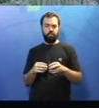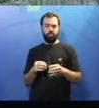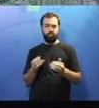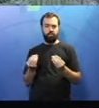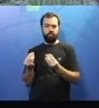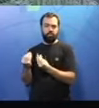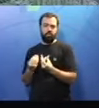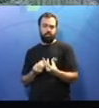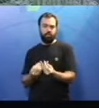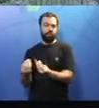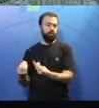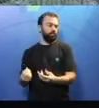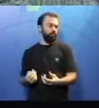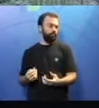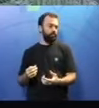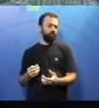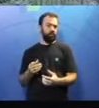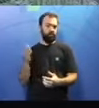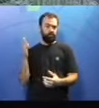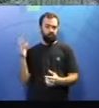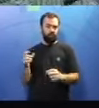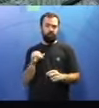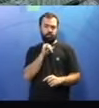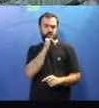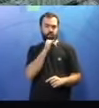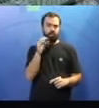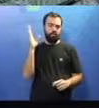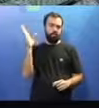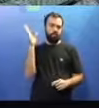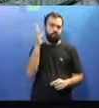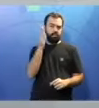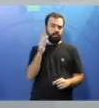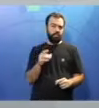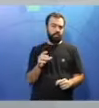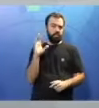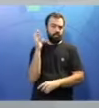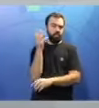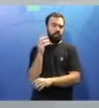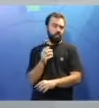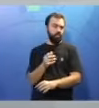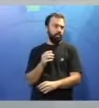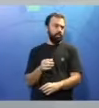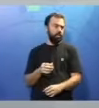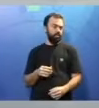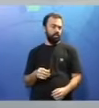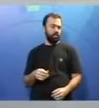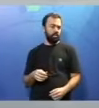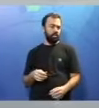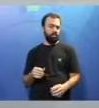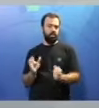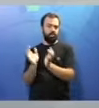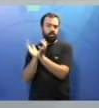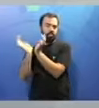temos as briófitas, musgos, pteridófitas, dentre vários, a samambaia,